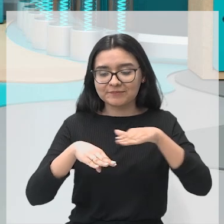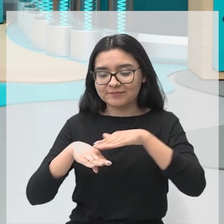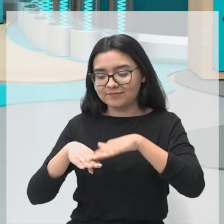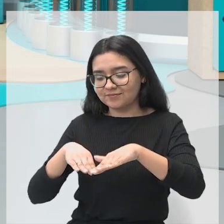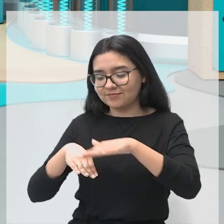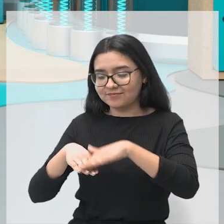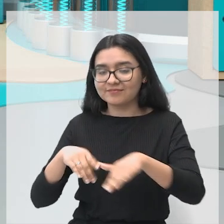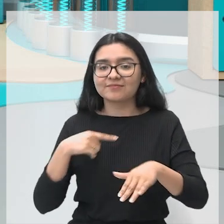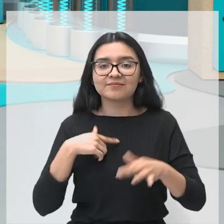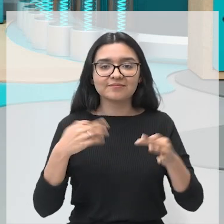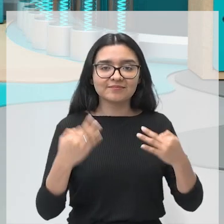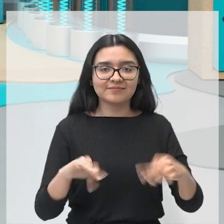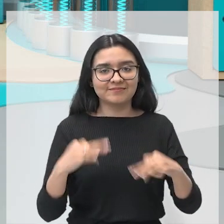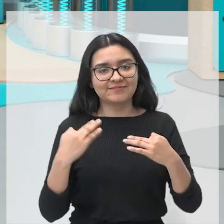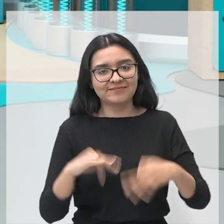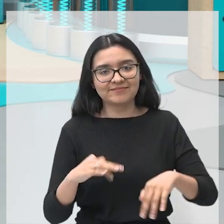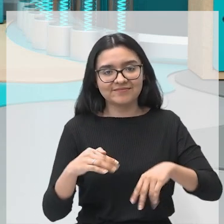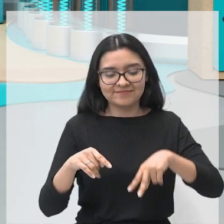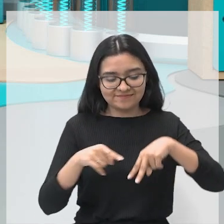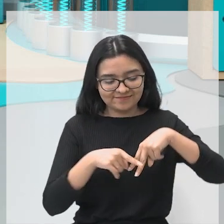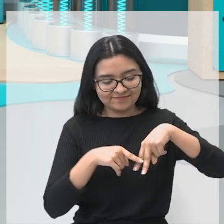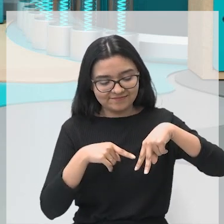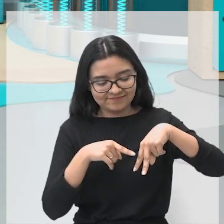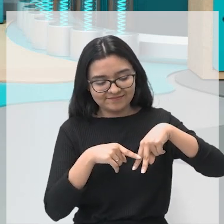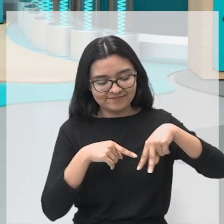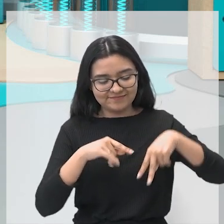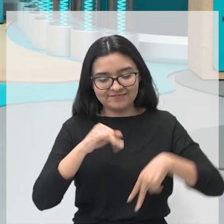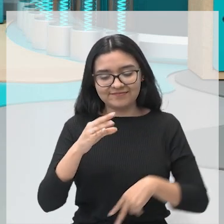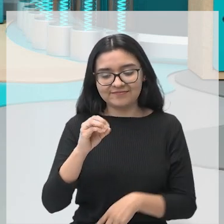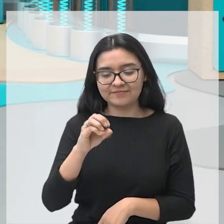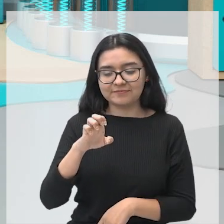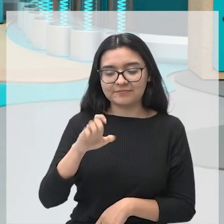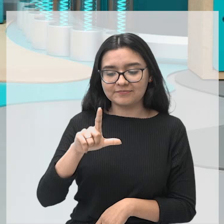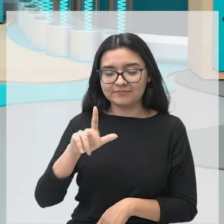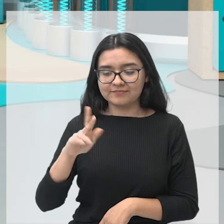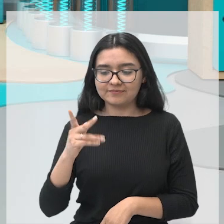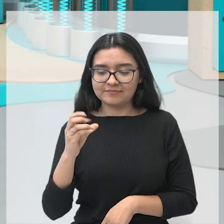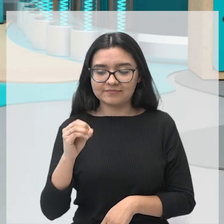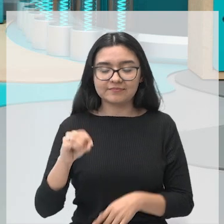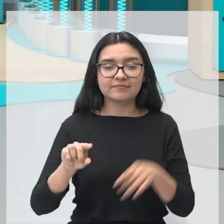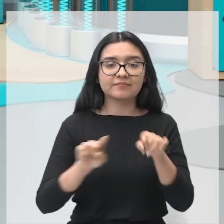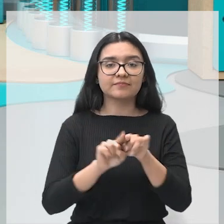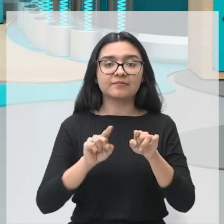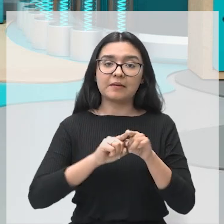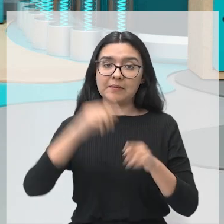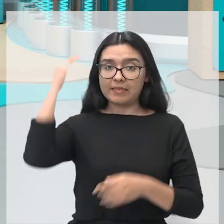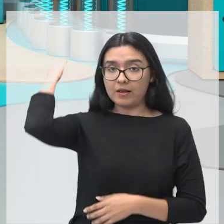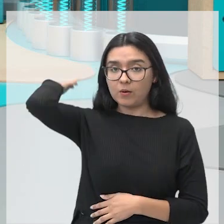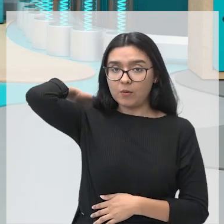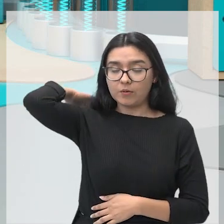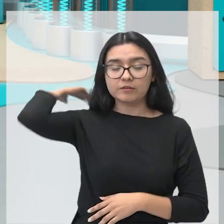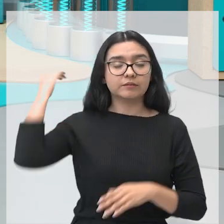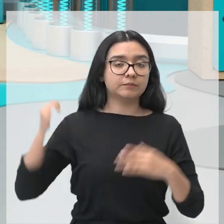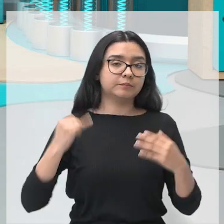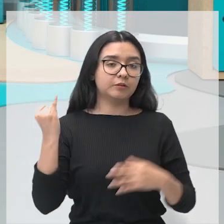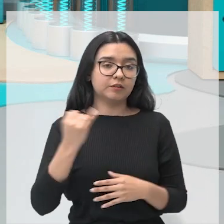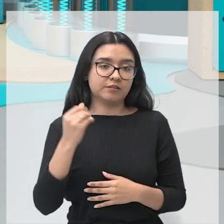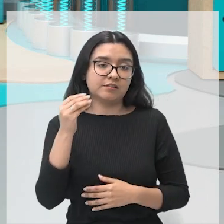aí dores nos joelhos, nas costas, tá bom? Então, é importante a gente tentar